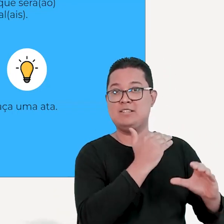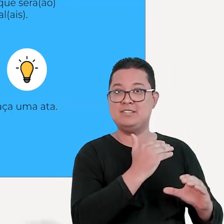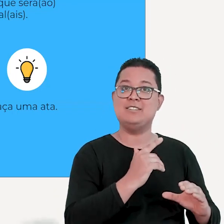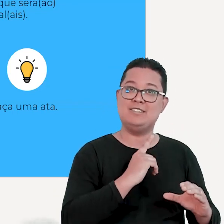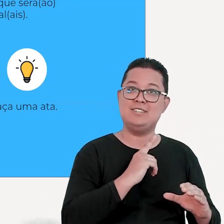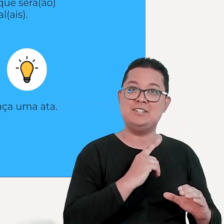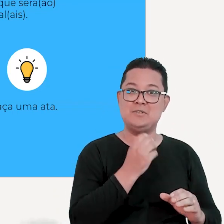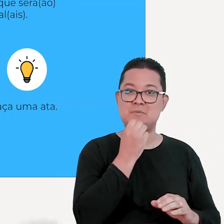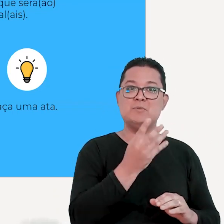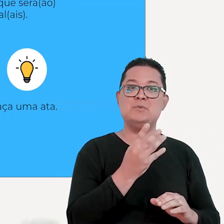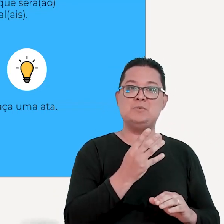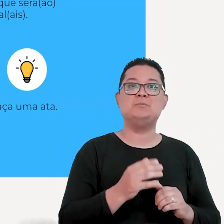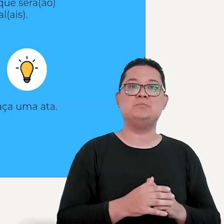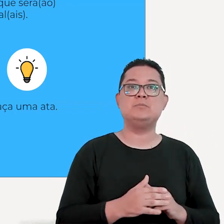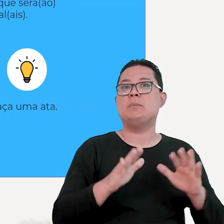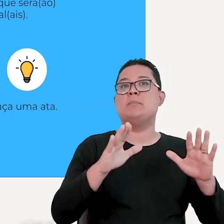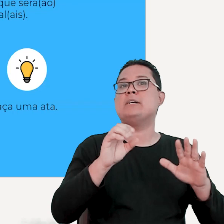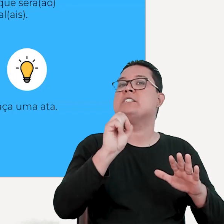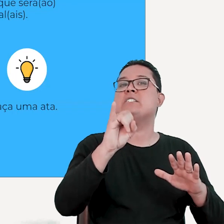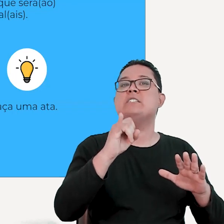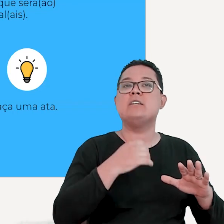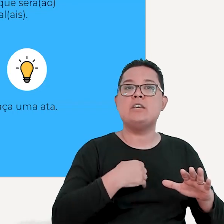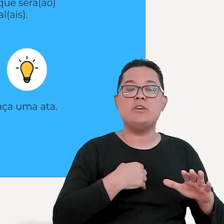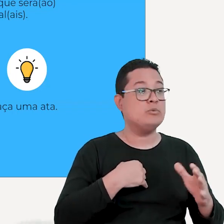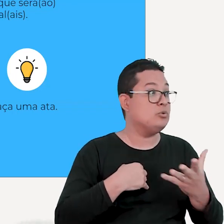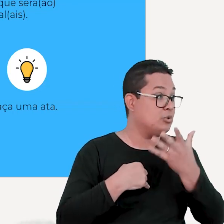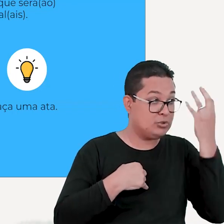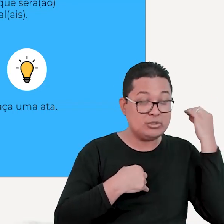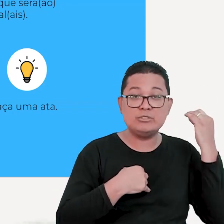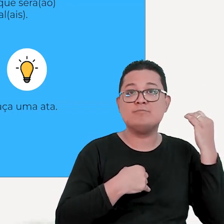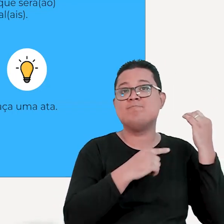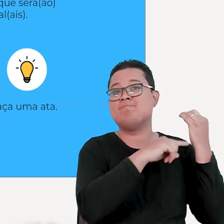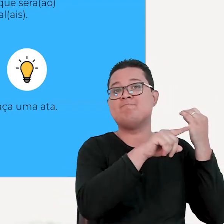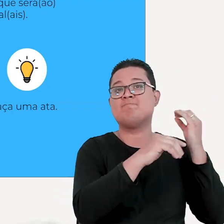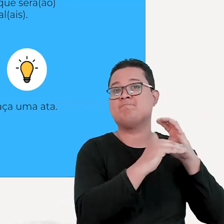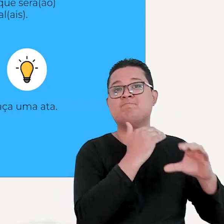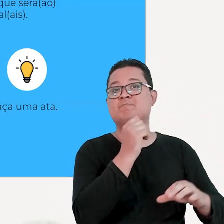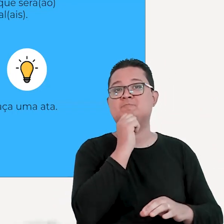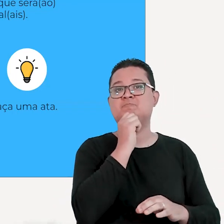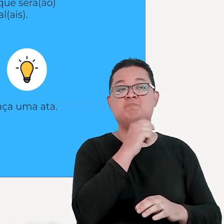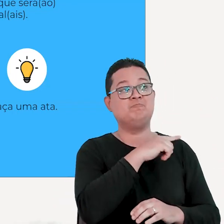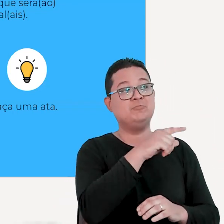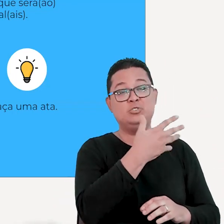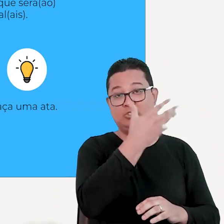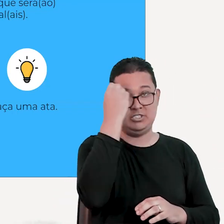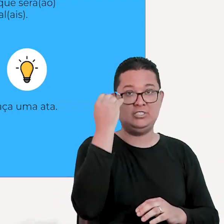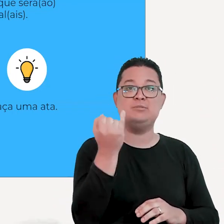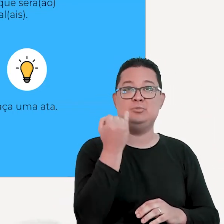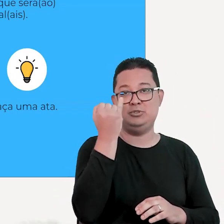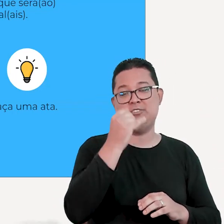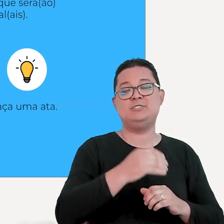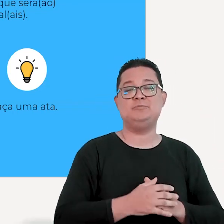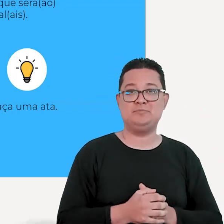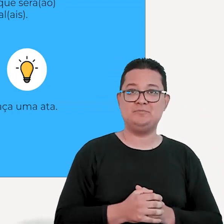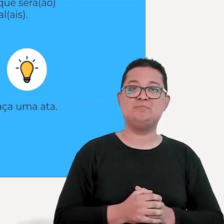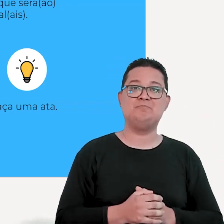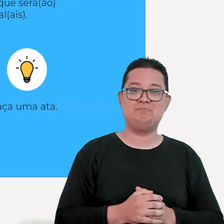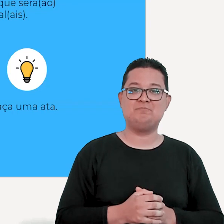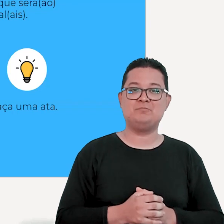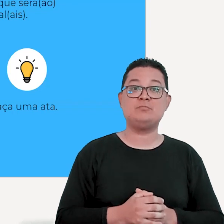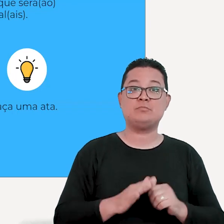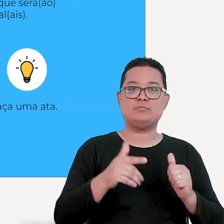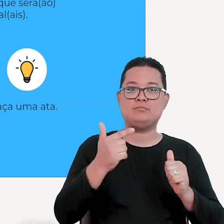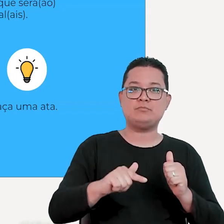enviar. Elas não se tocam que isso pode ser importante na criação do conteúdo. A penúltima dica aqui dessa